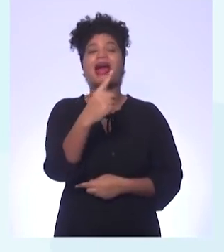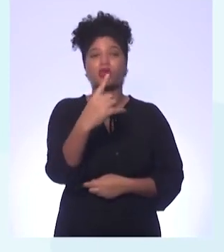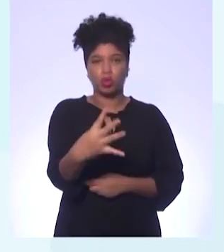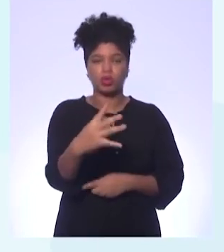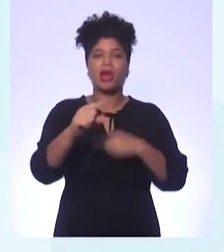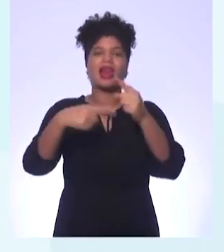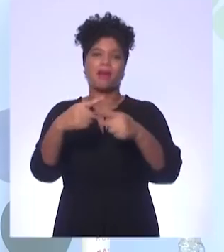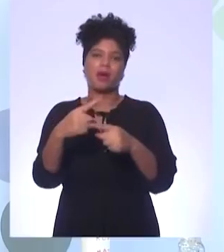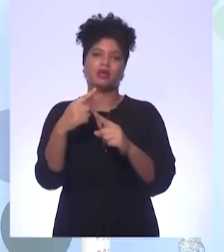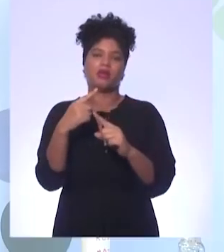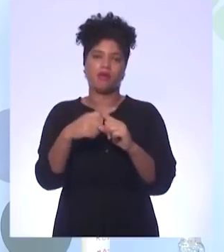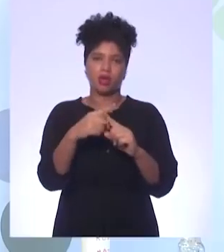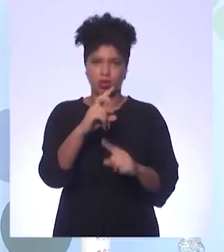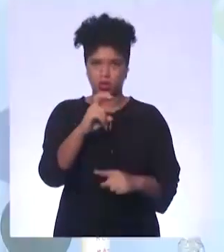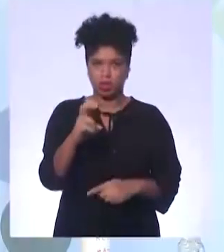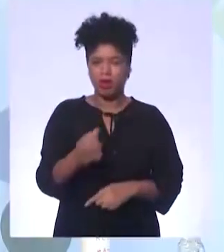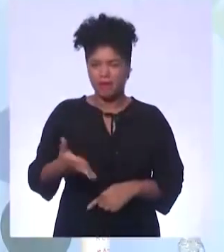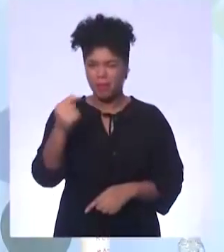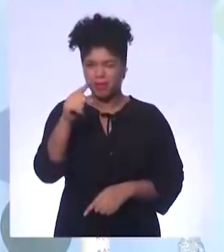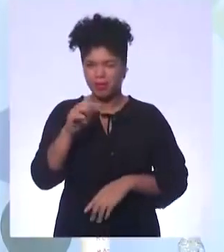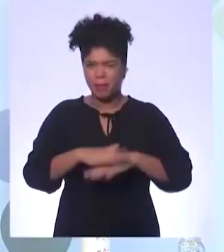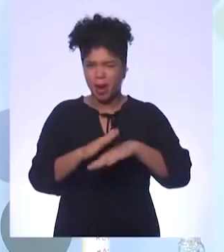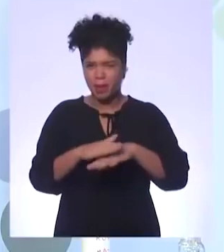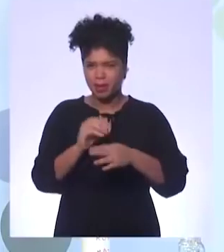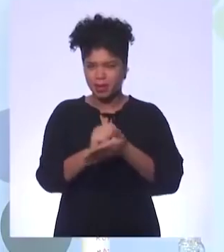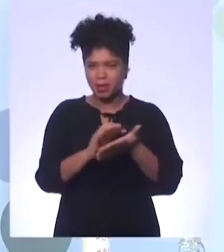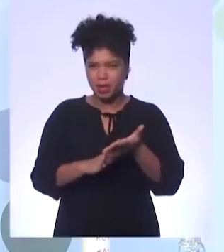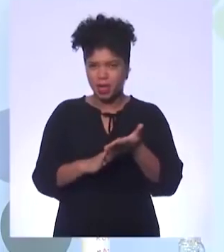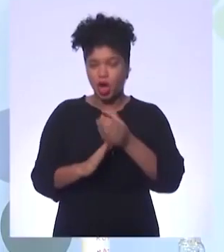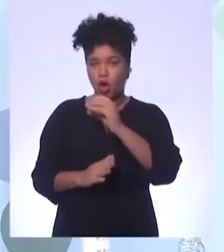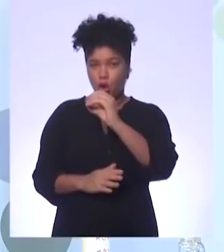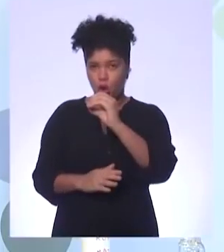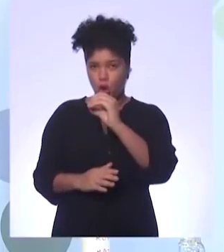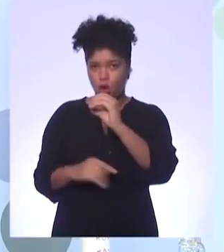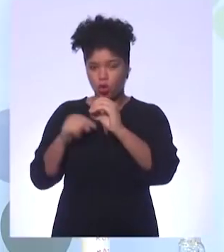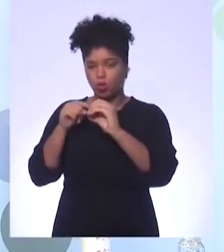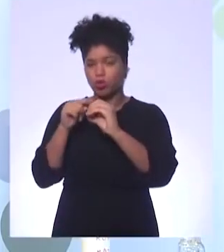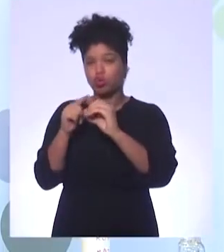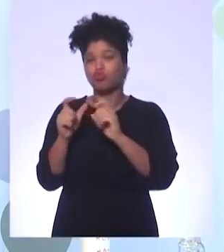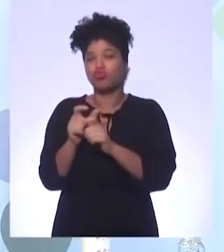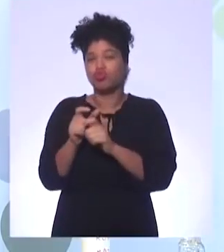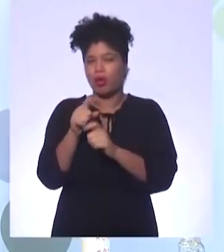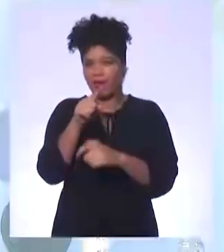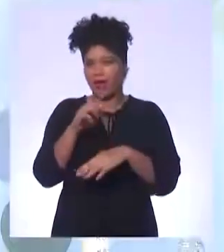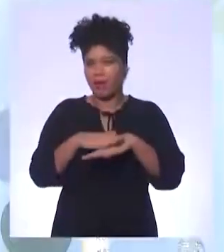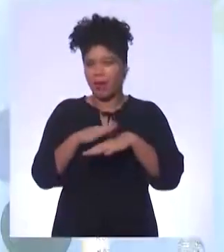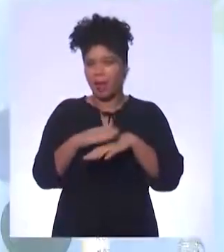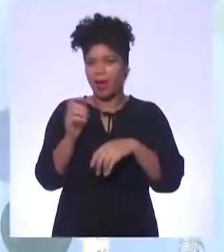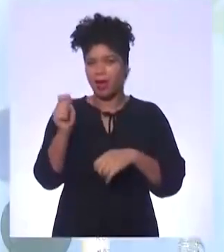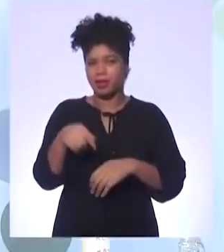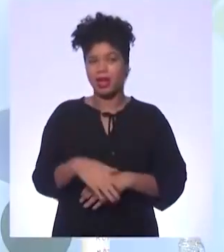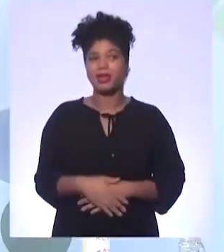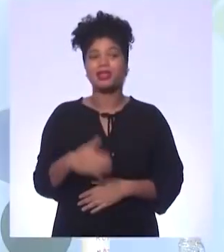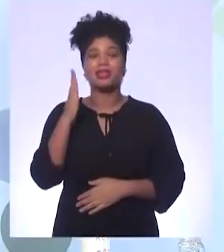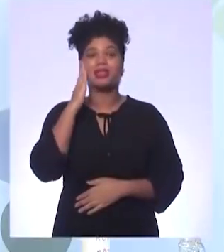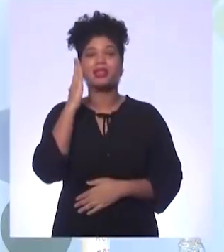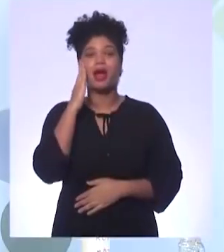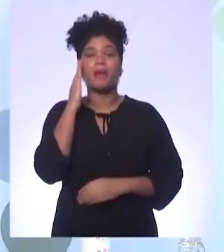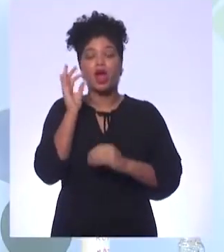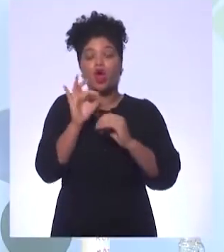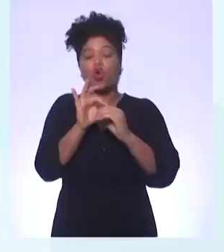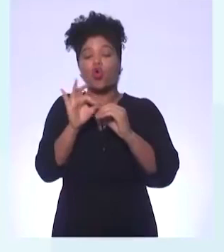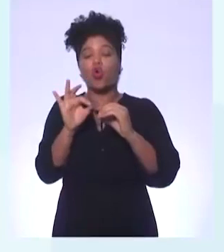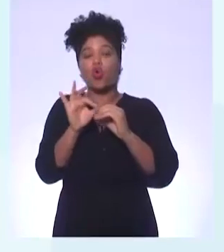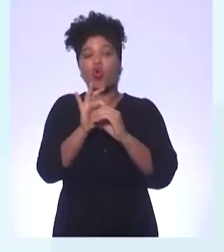Tá bom? Vamos fazer um para praticar? Vamos fazer a roda menor? Então, vou colocar aqui na tela para vocês. Eu quero que vocês calculem o comprimento da roda menor, que tinha